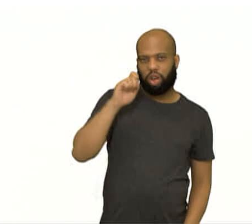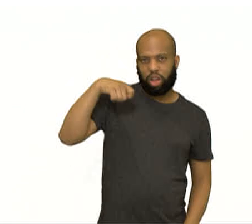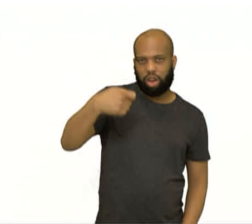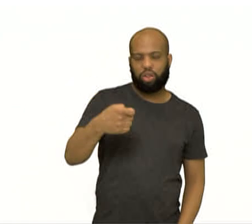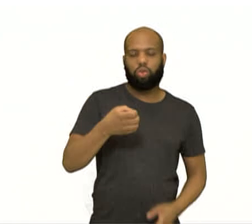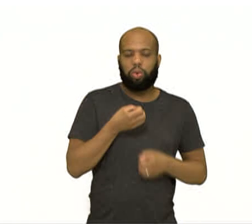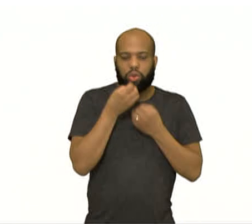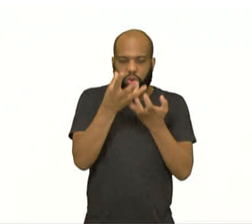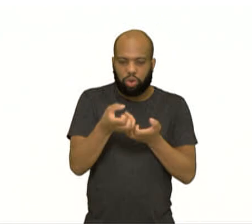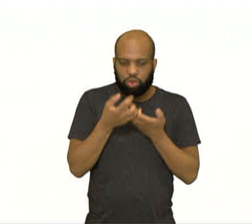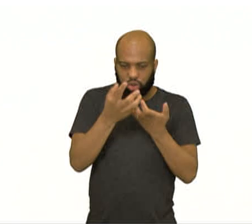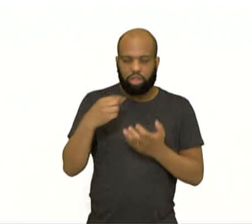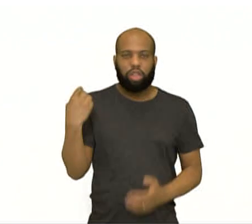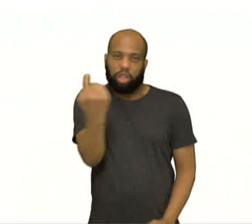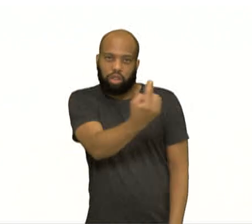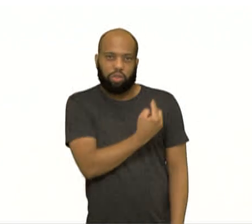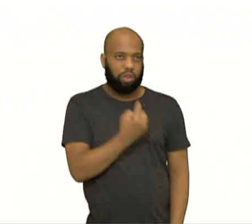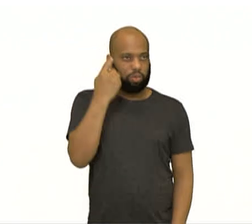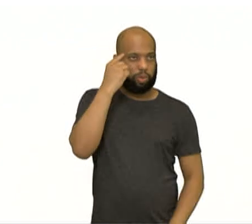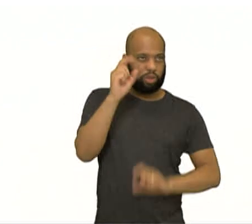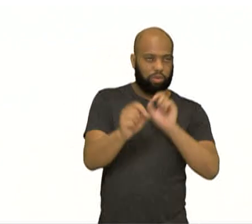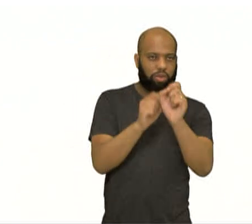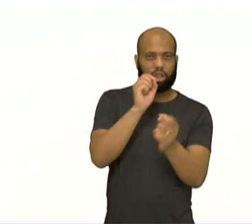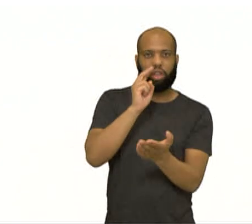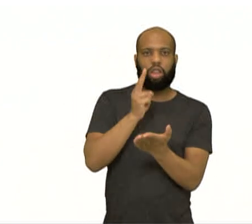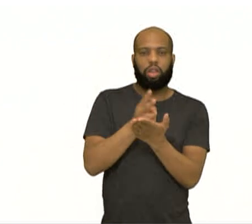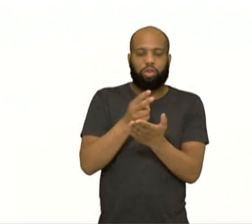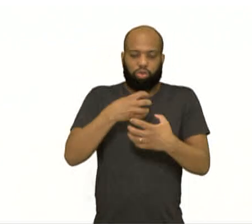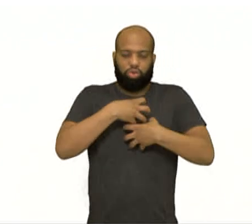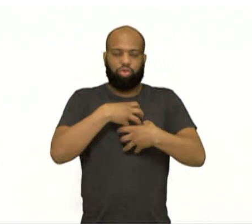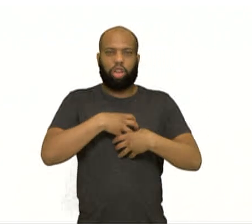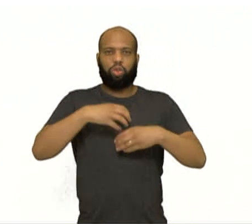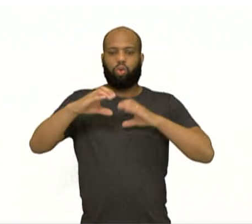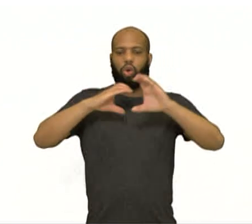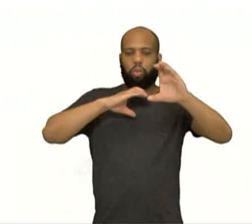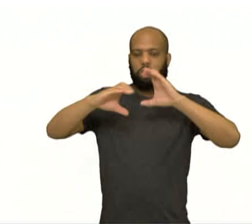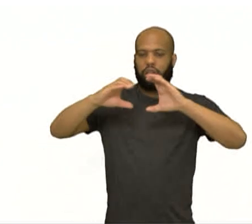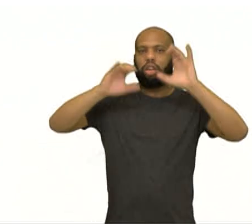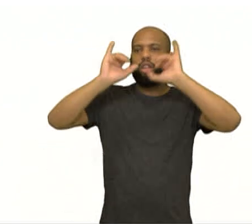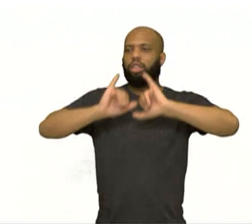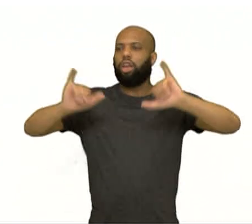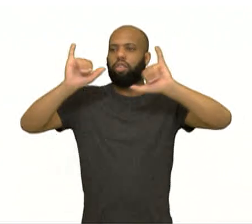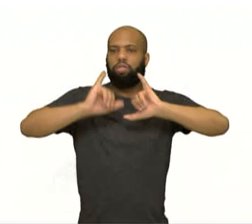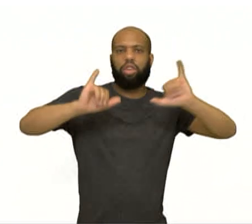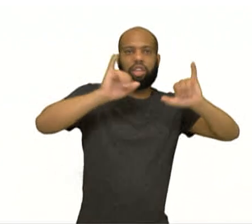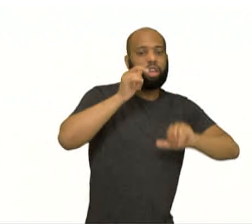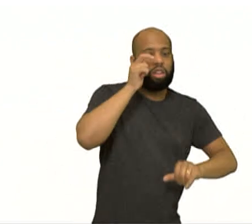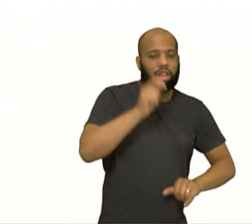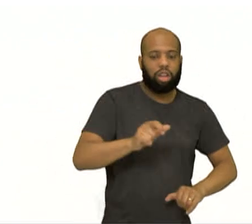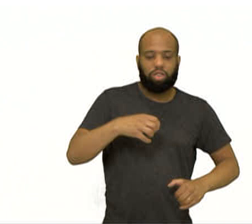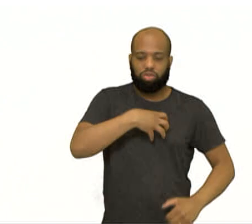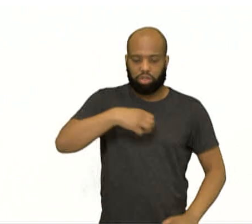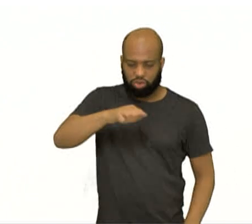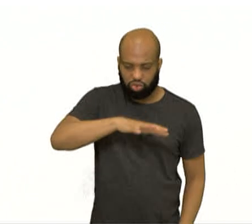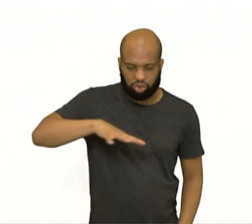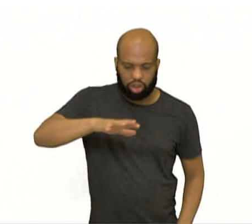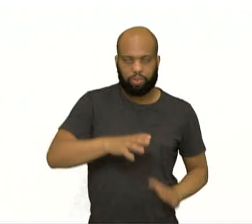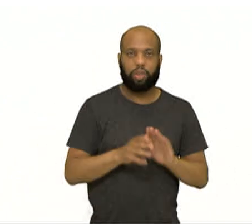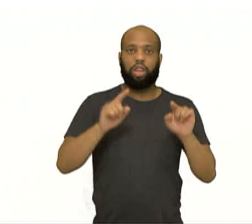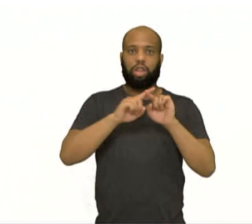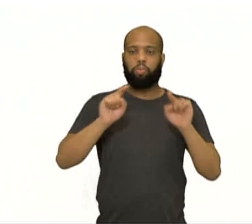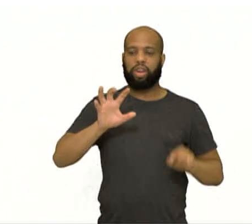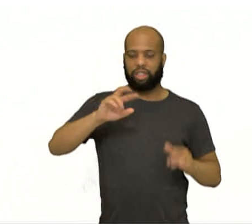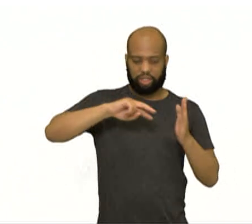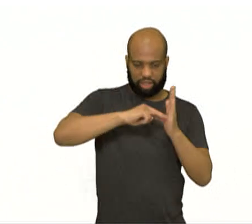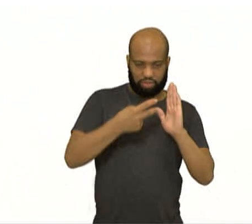notícia, nós pensamos logo nos meios de comunicação que anunciam o acontecimento de interesse geral. Porém, esse significado do